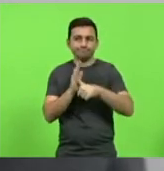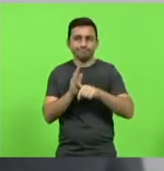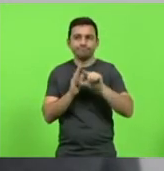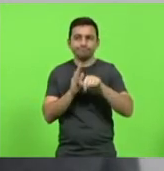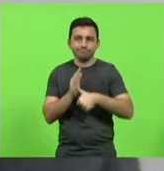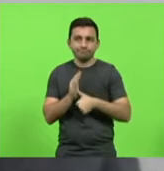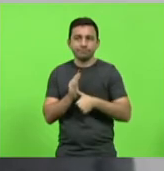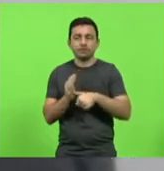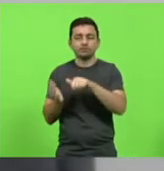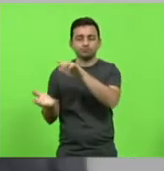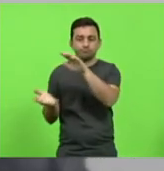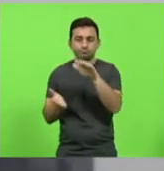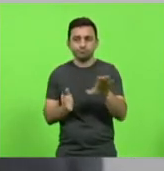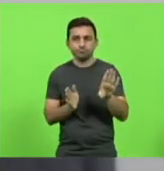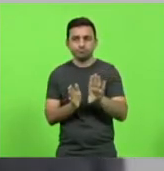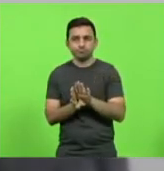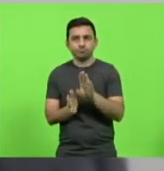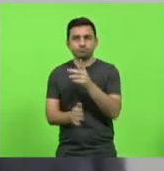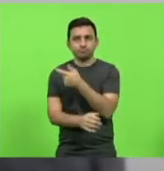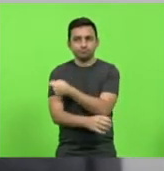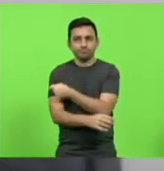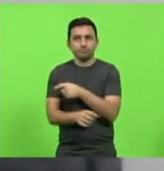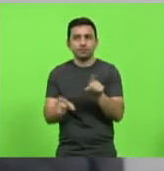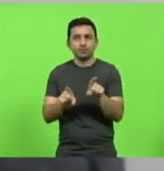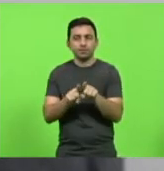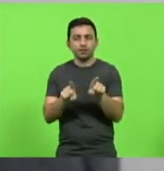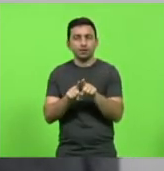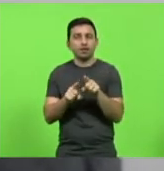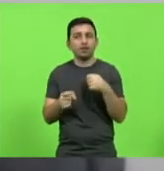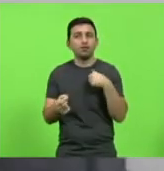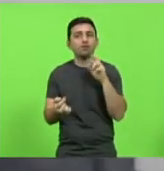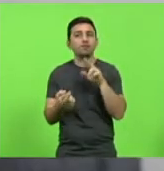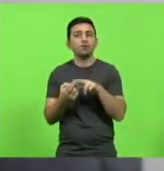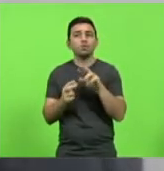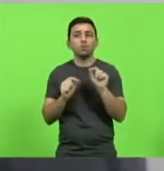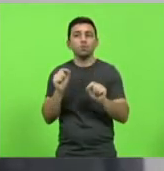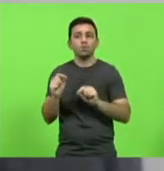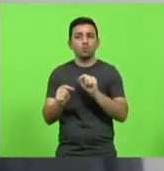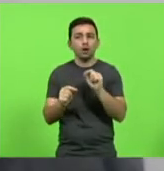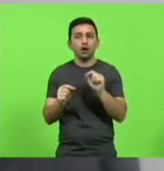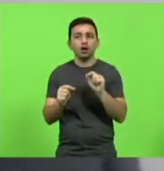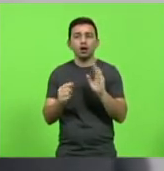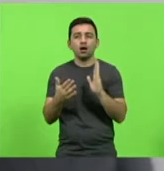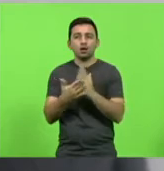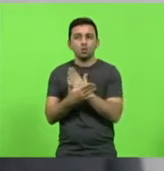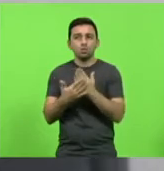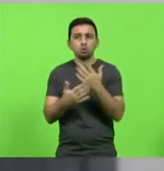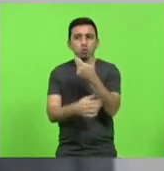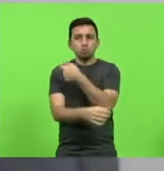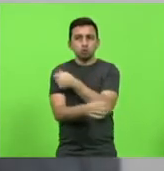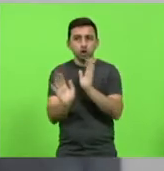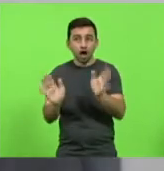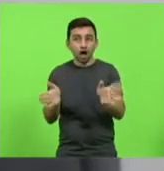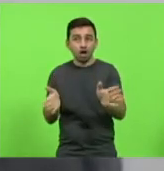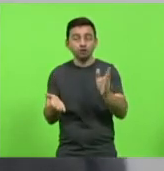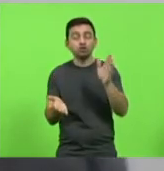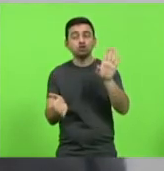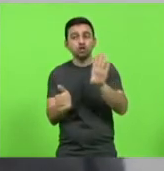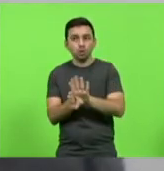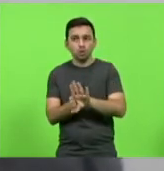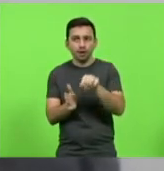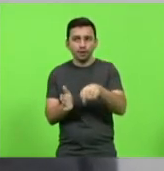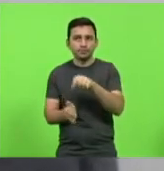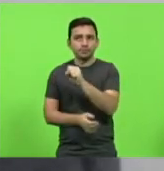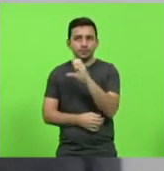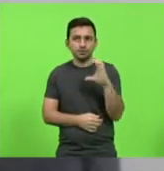da vacina. Mas eu vou também me referir àquelas doses que efetivamente chegaram. Vamos pegar o caso de Santa